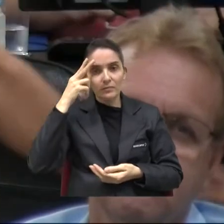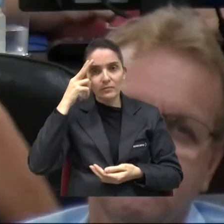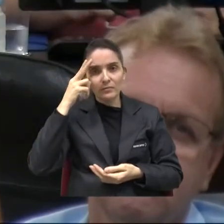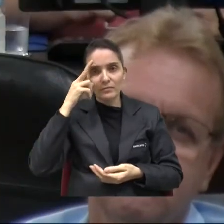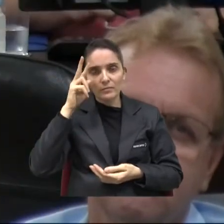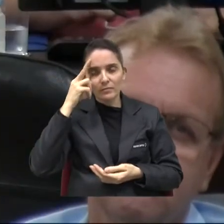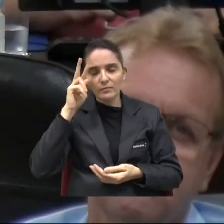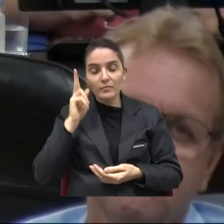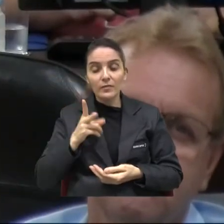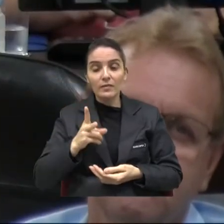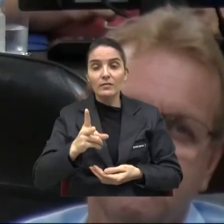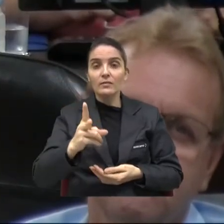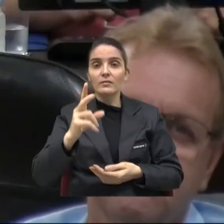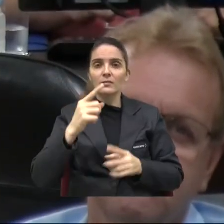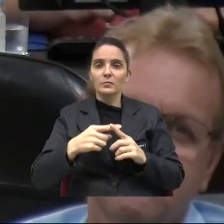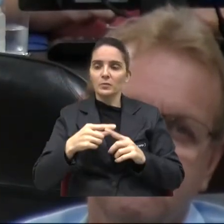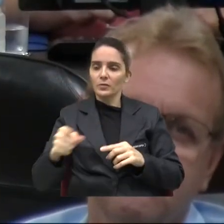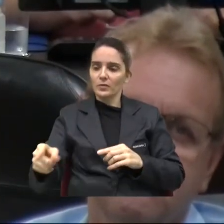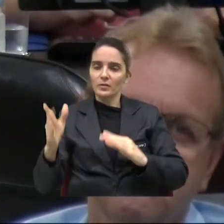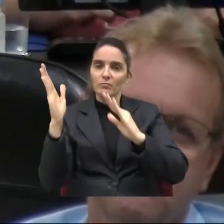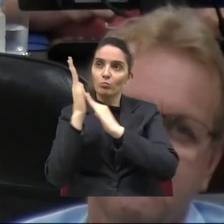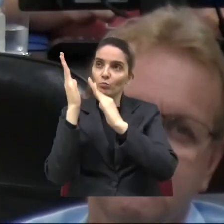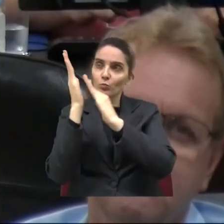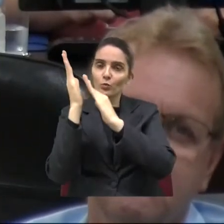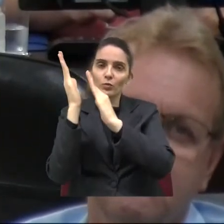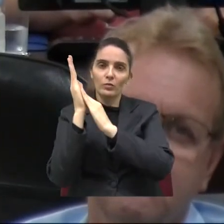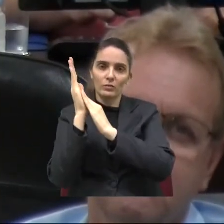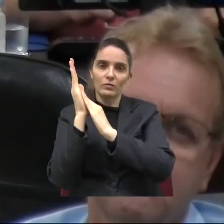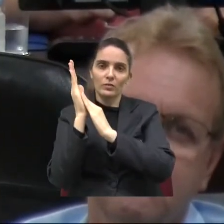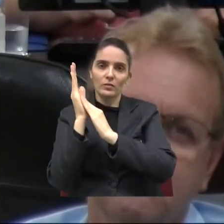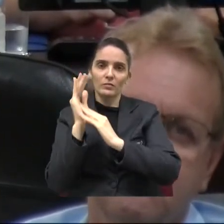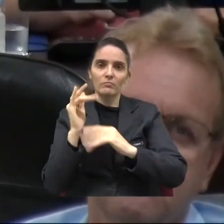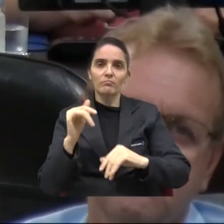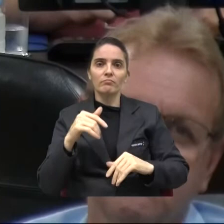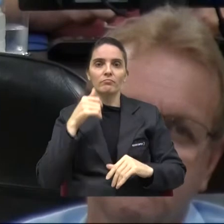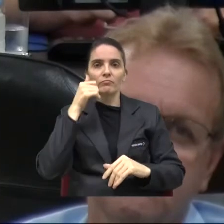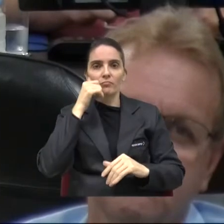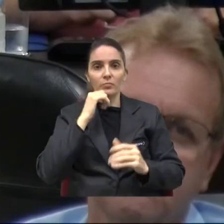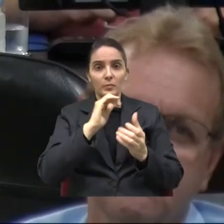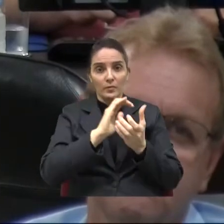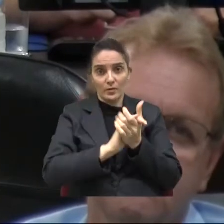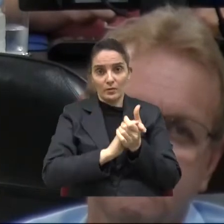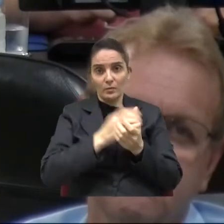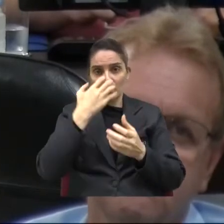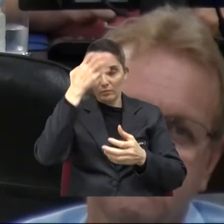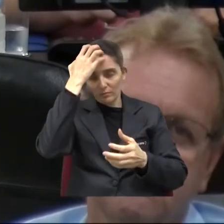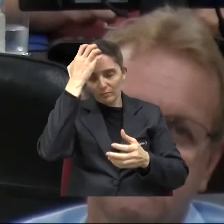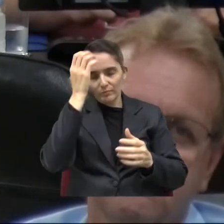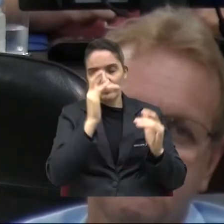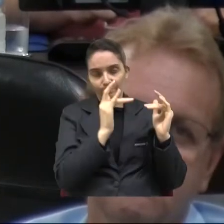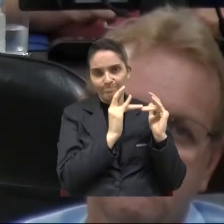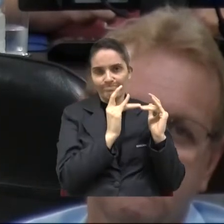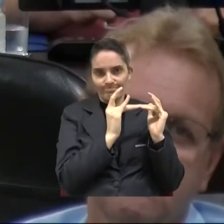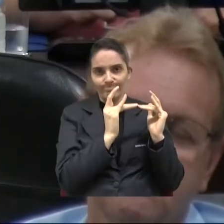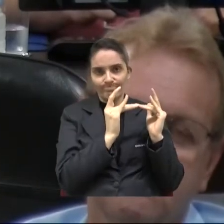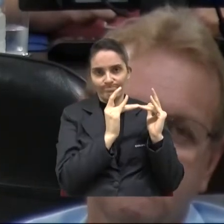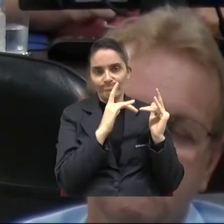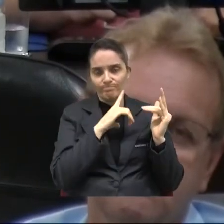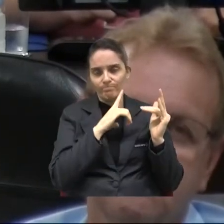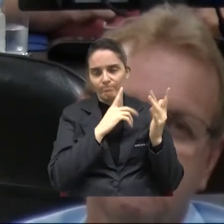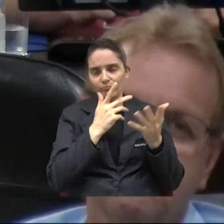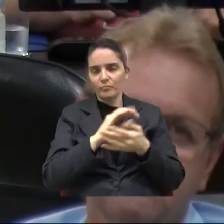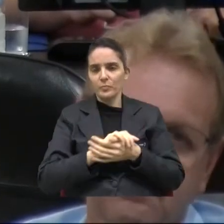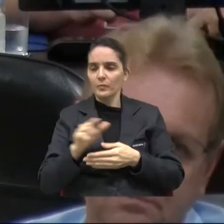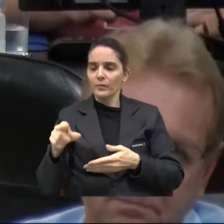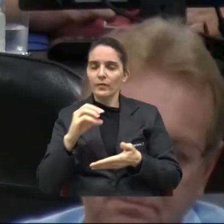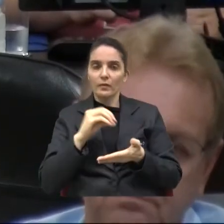aqui para minha esposa na partida dela. Então, ele vai deixar lembranças, vai deixar